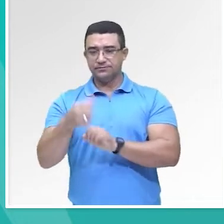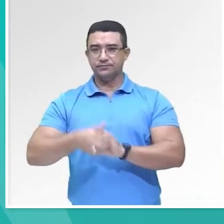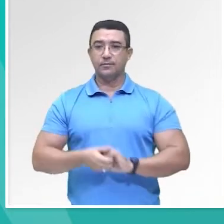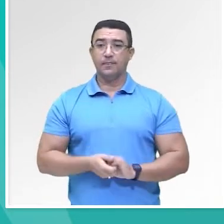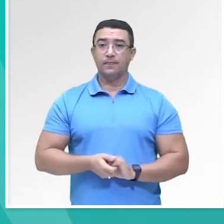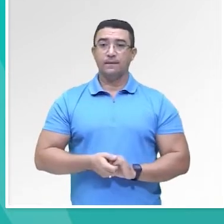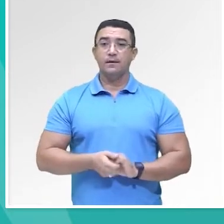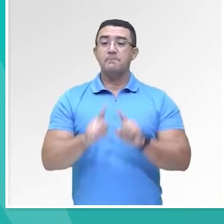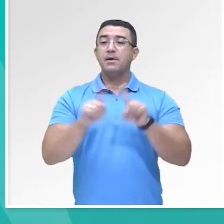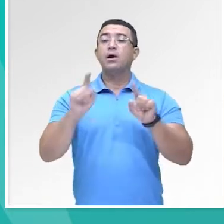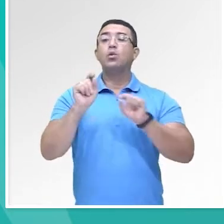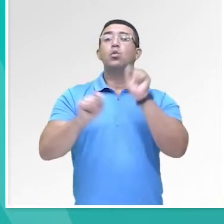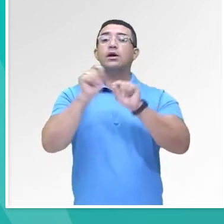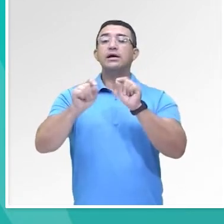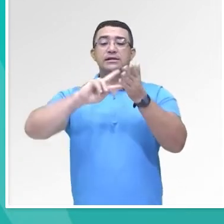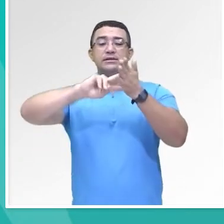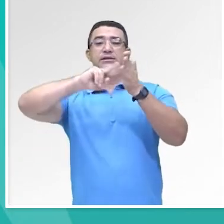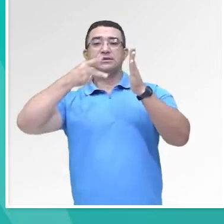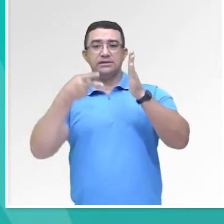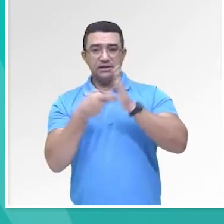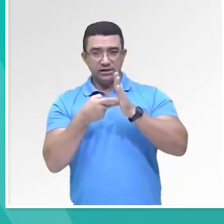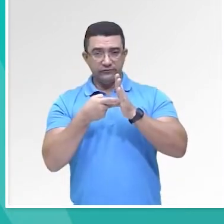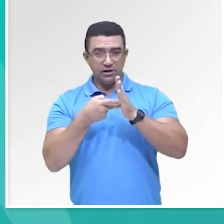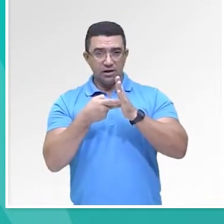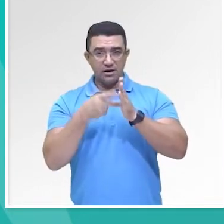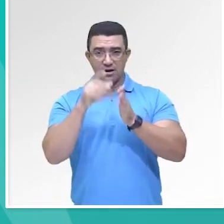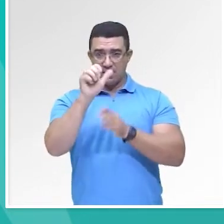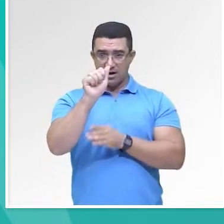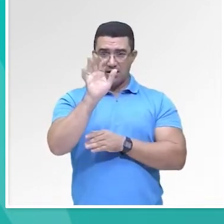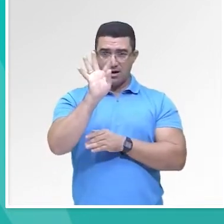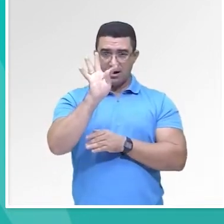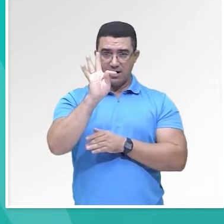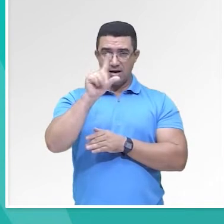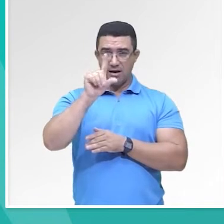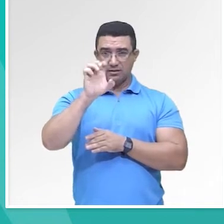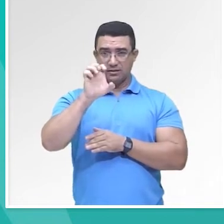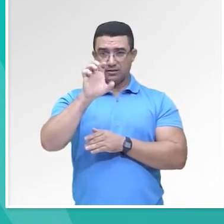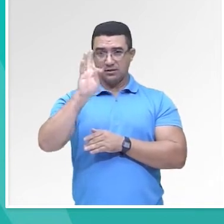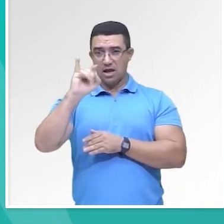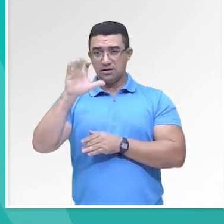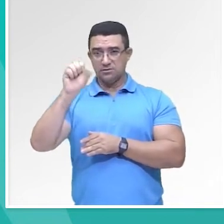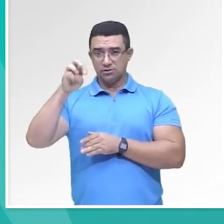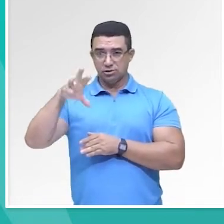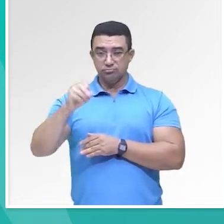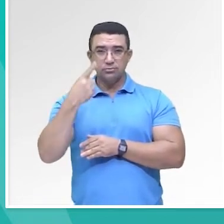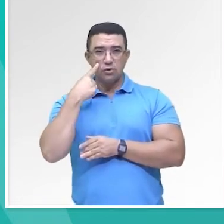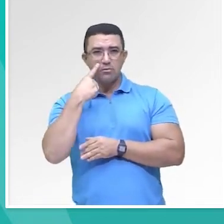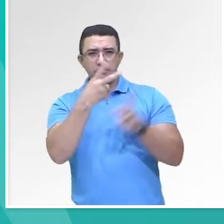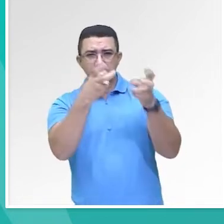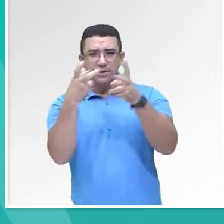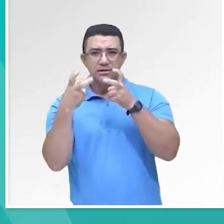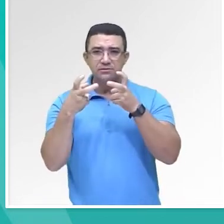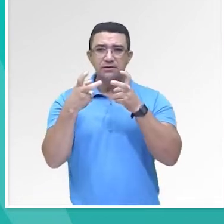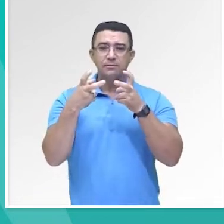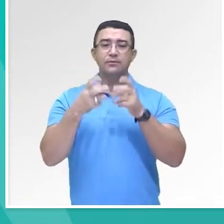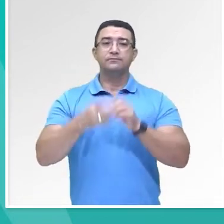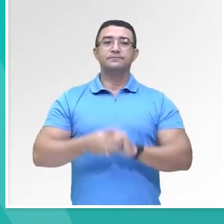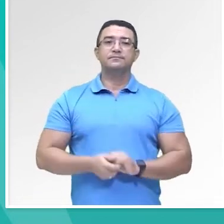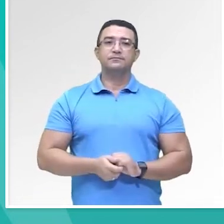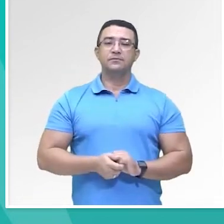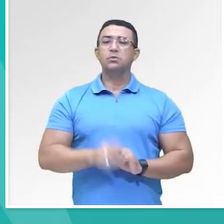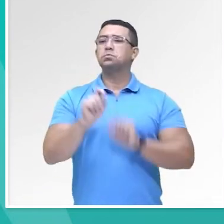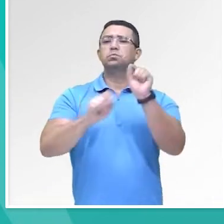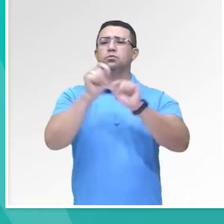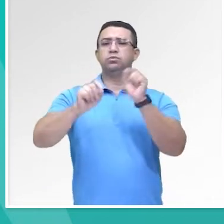o atletismo? Vocês sabem me responder? Se não, vem aqui comigo, já observem aqui. E aí, o que